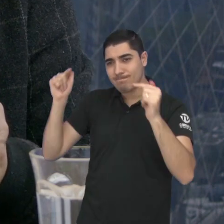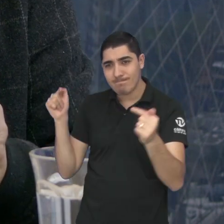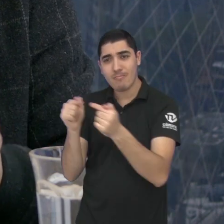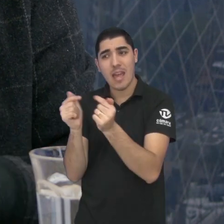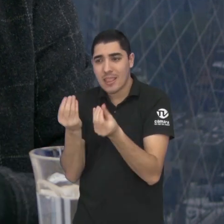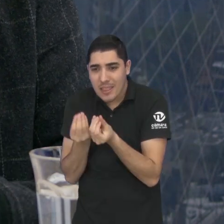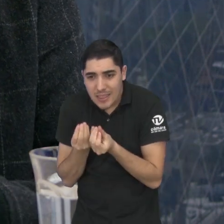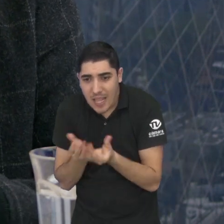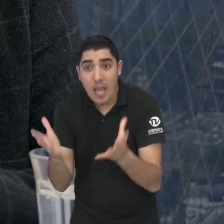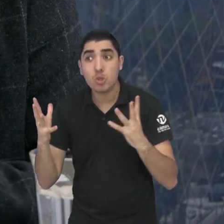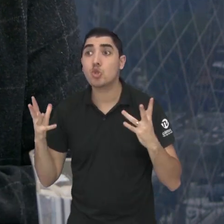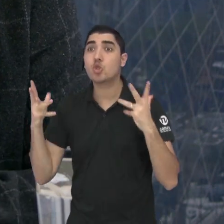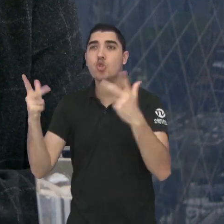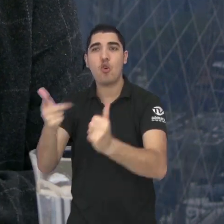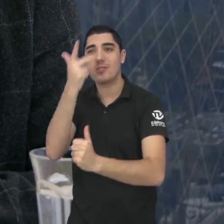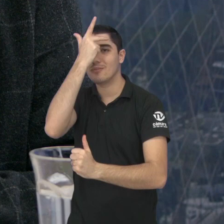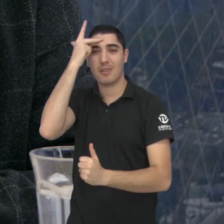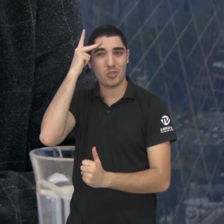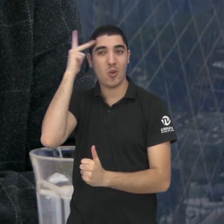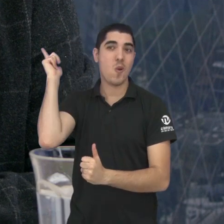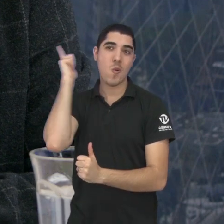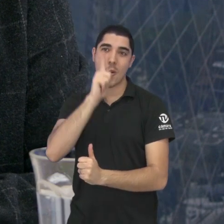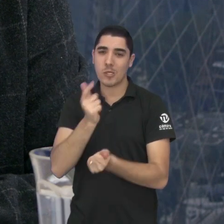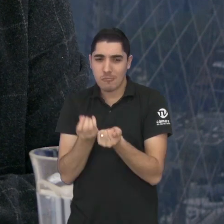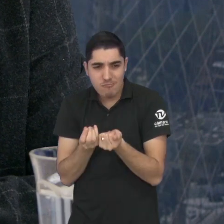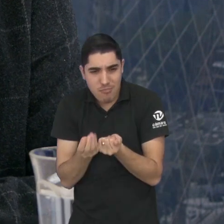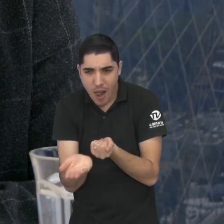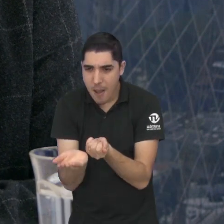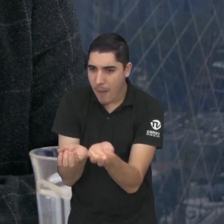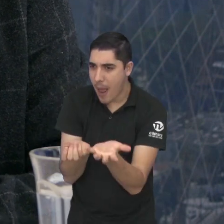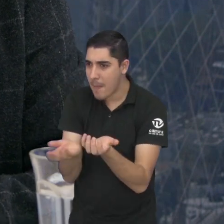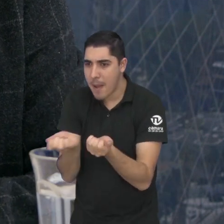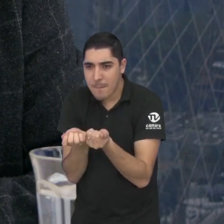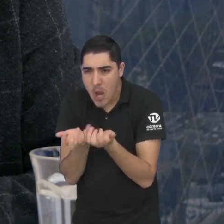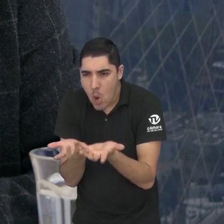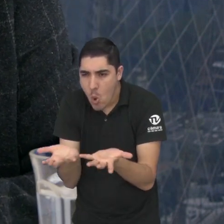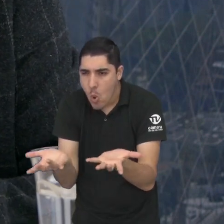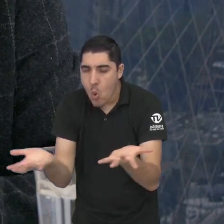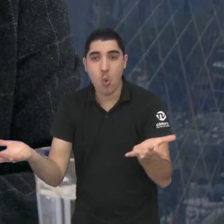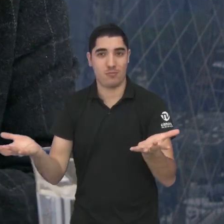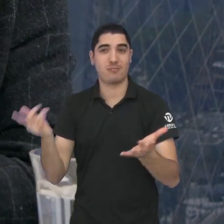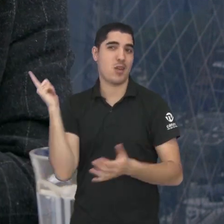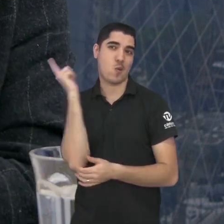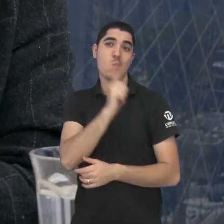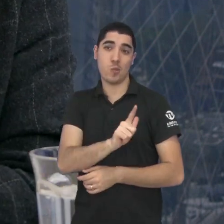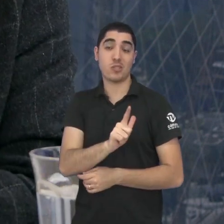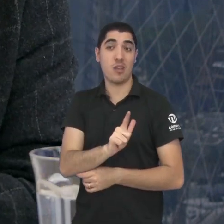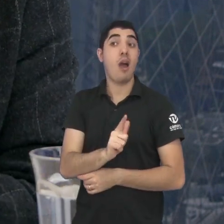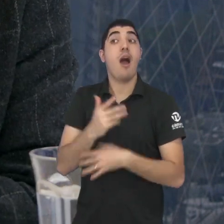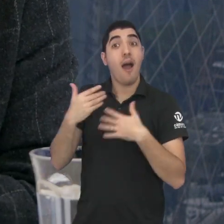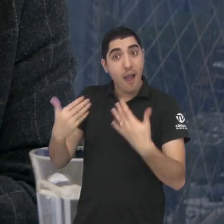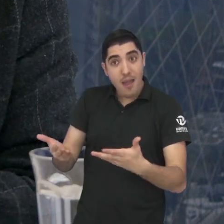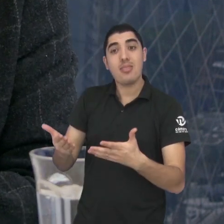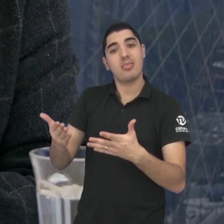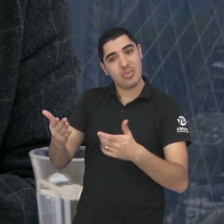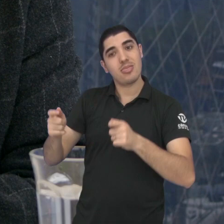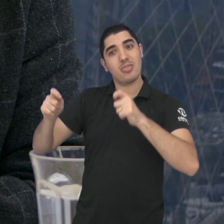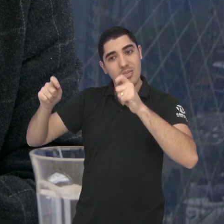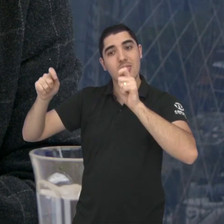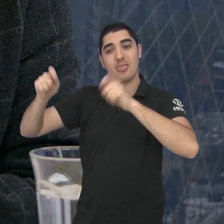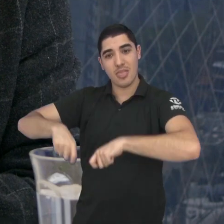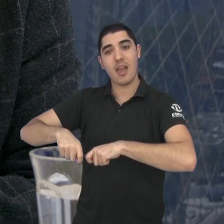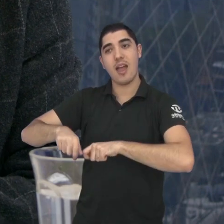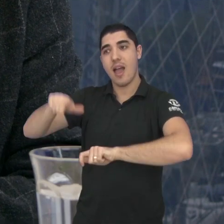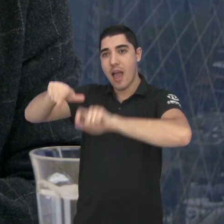mundo. Então, né, Paulo, chega agora no momento que você tem um PIB, poucos ficam com essa, né, com